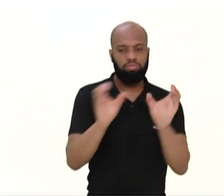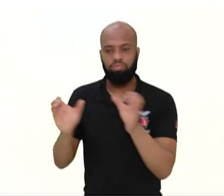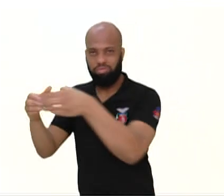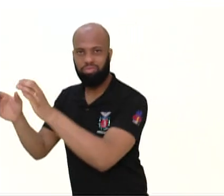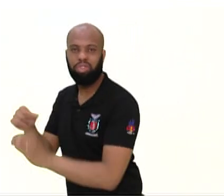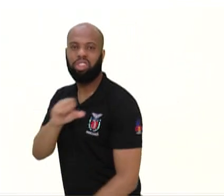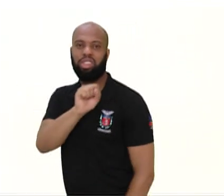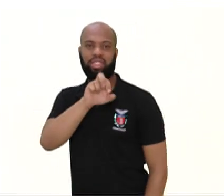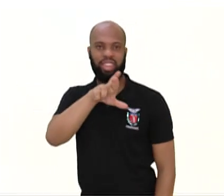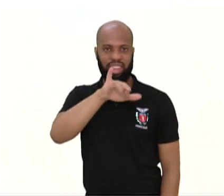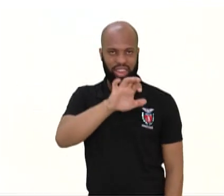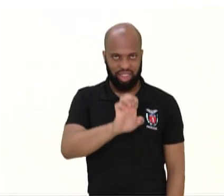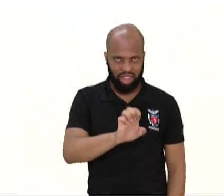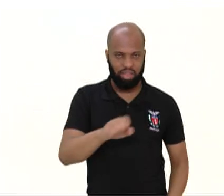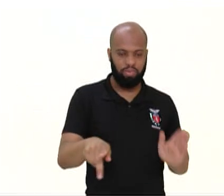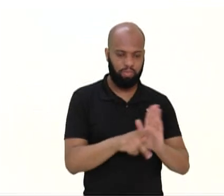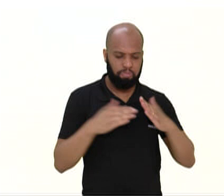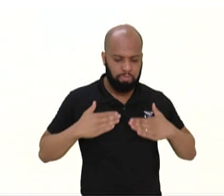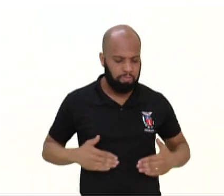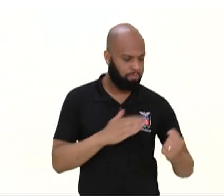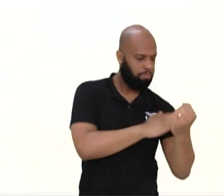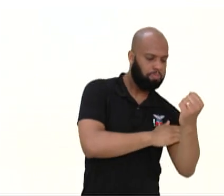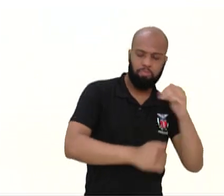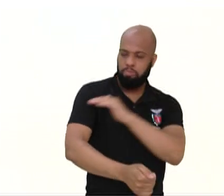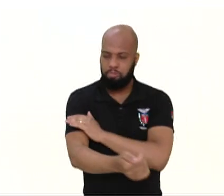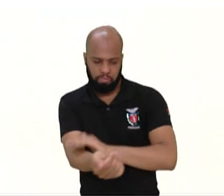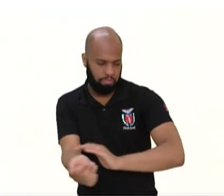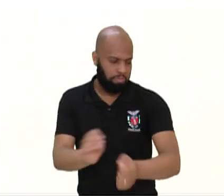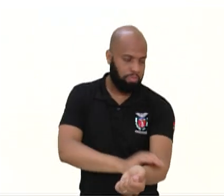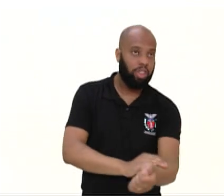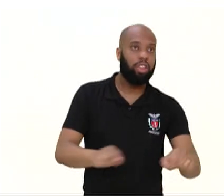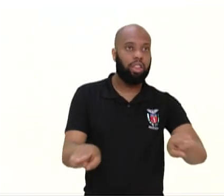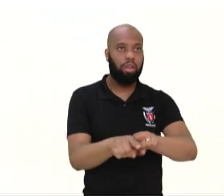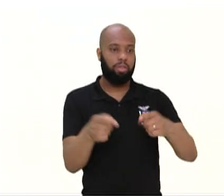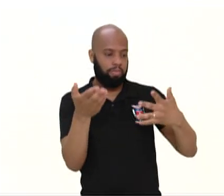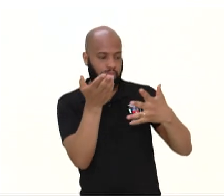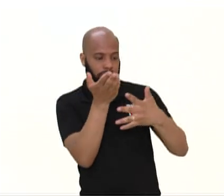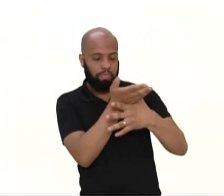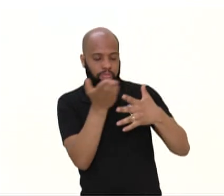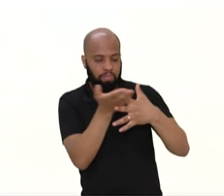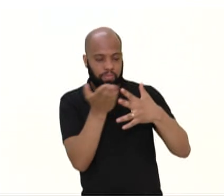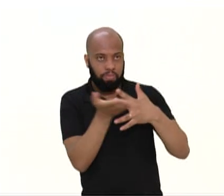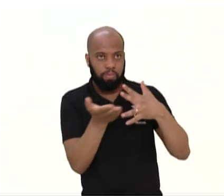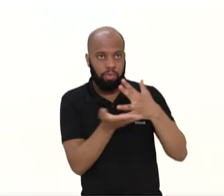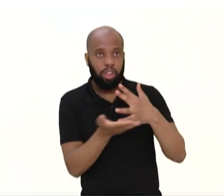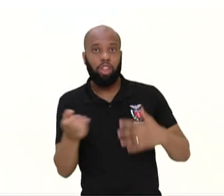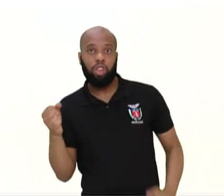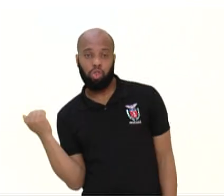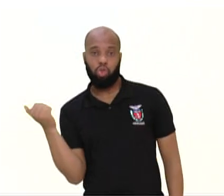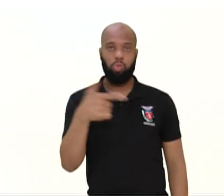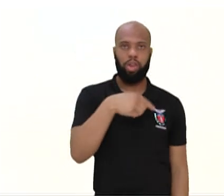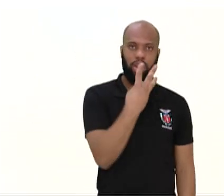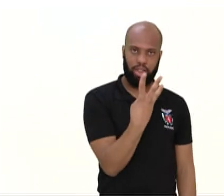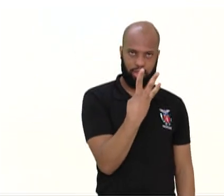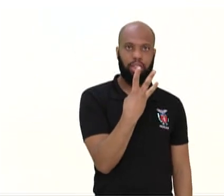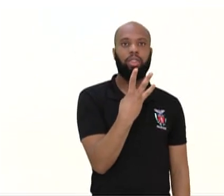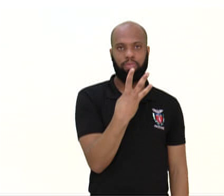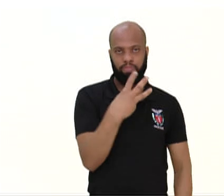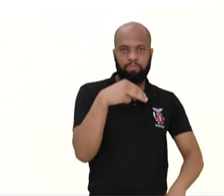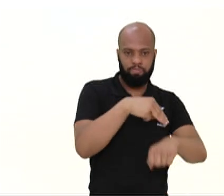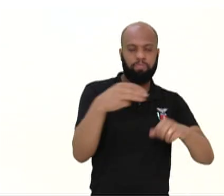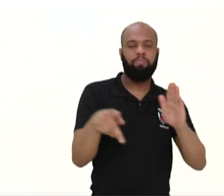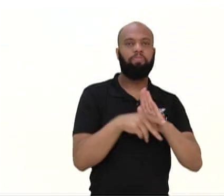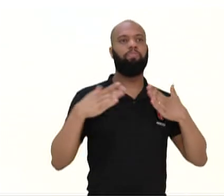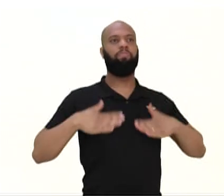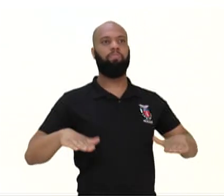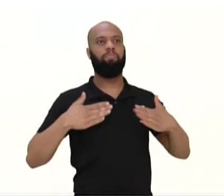entre as séries maior do que 3 minutos de descanso. E velocidade de execução rápida, justamente para se aproximar